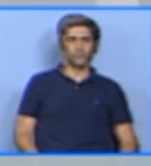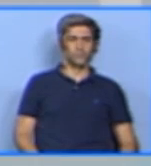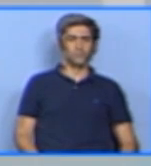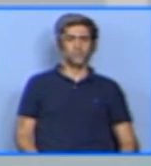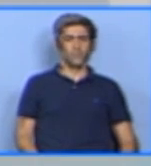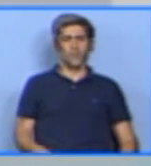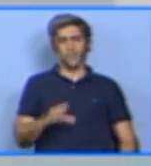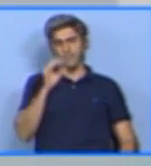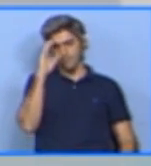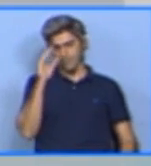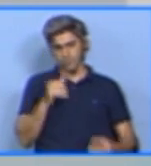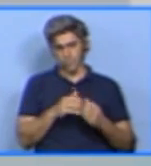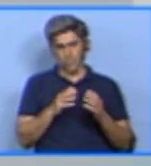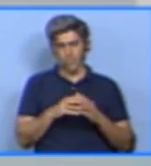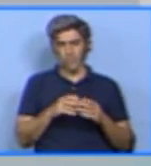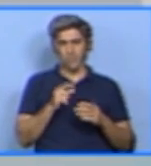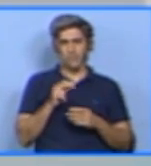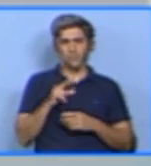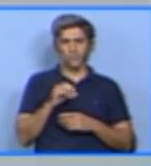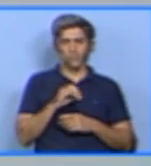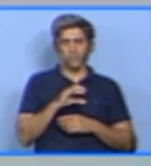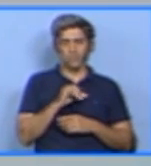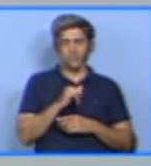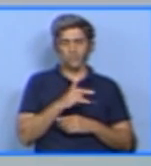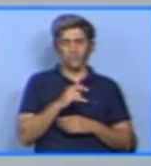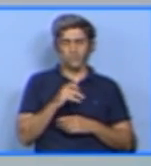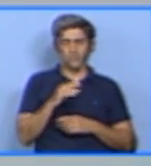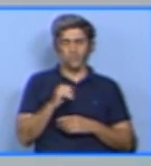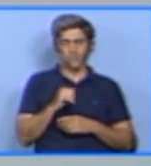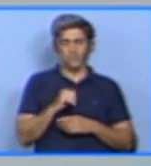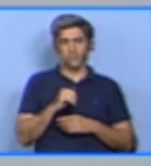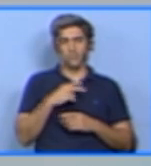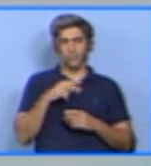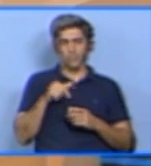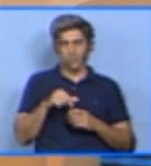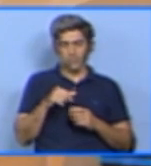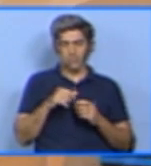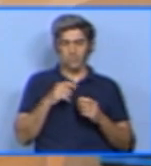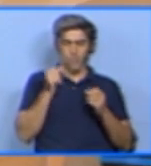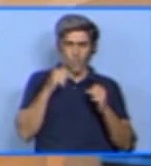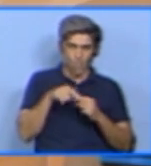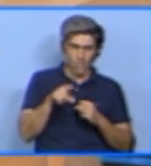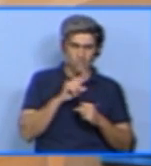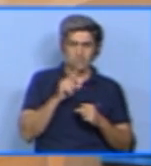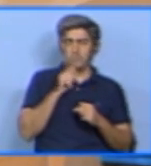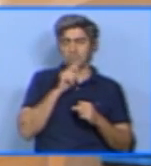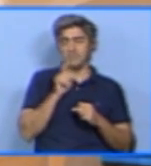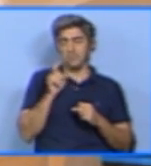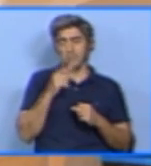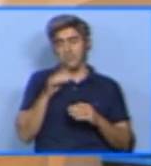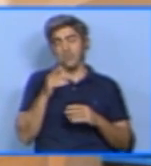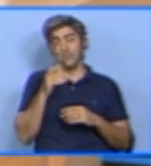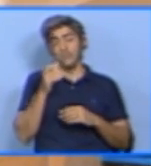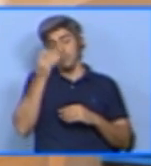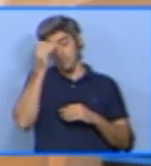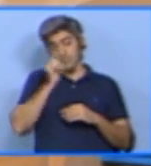Não sei se todos os exorcistas, mesmo em Portugal, iriam estar de acordo com o Padre Vasco nessa perspectiva. Provavelmente não. Mas creio que esta aqui é